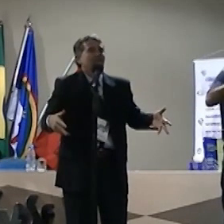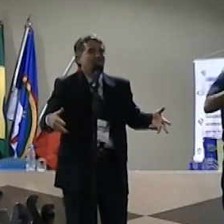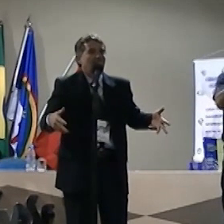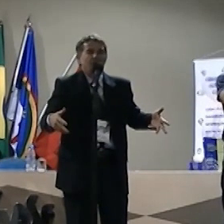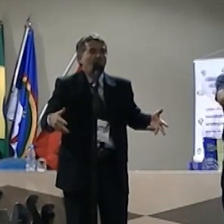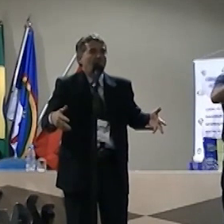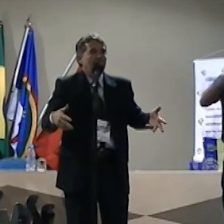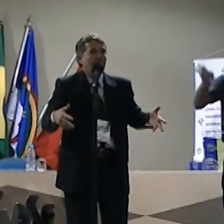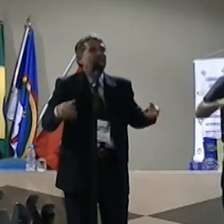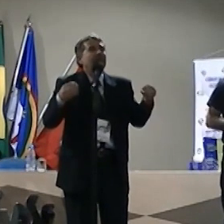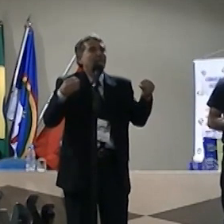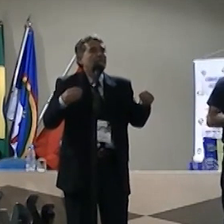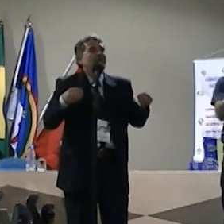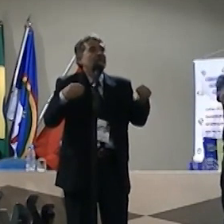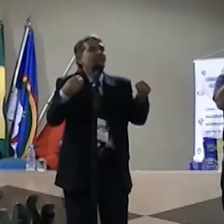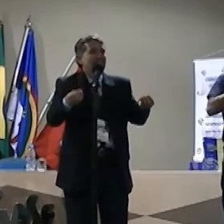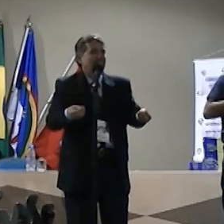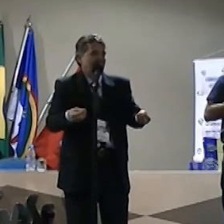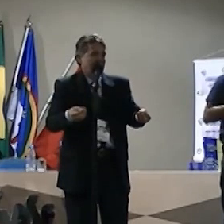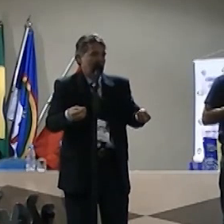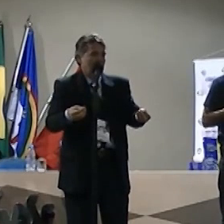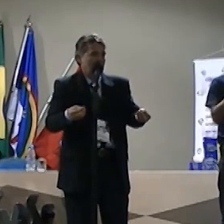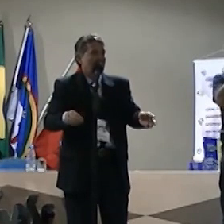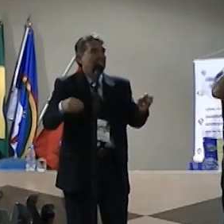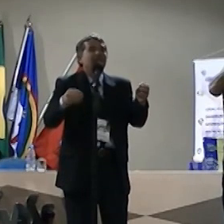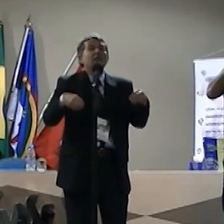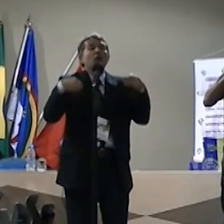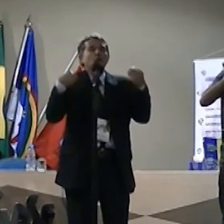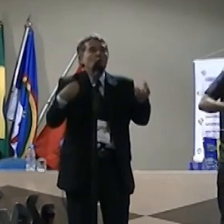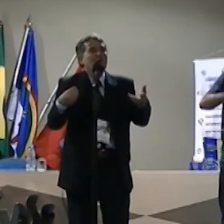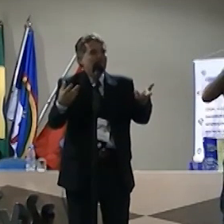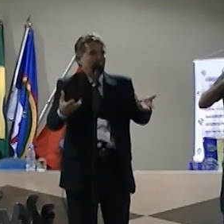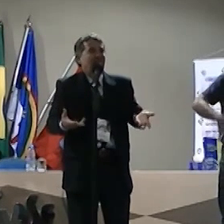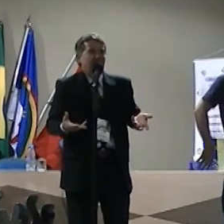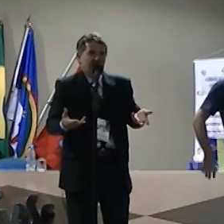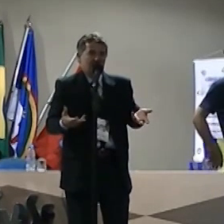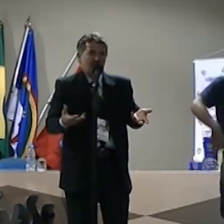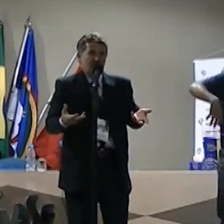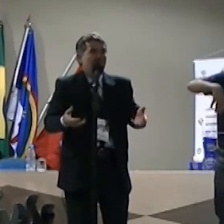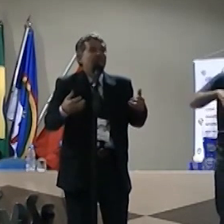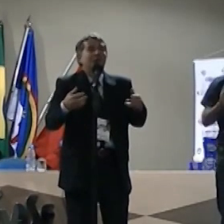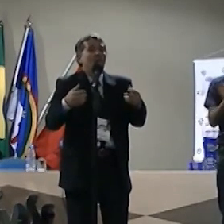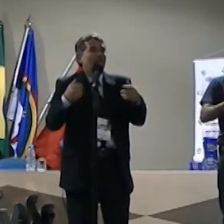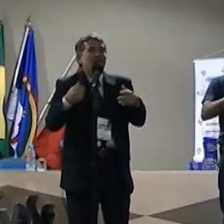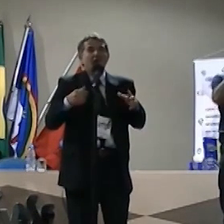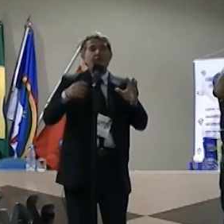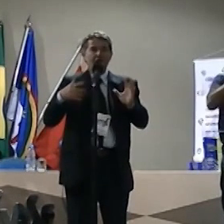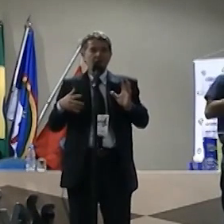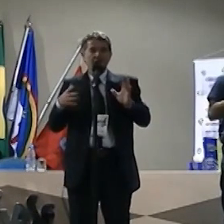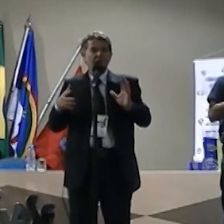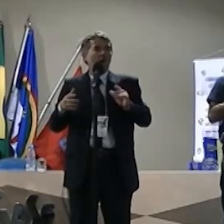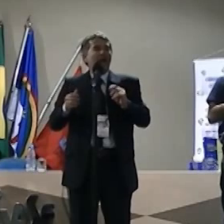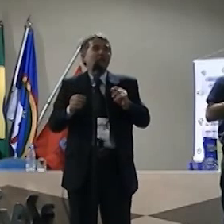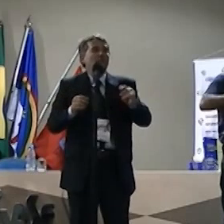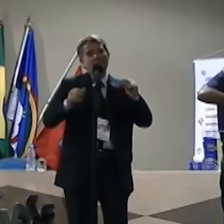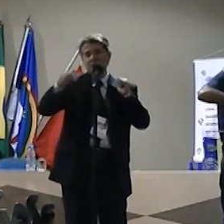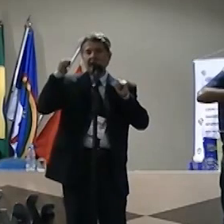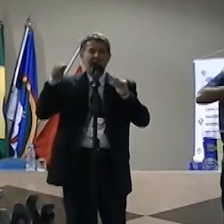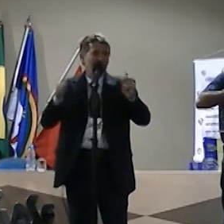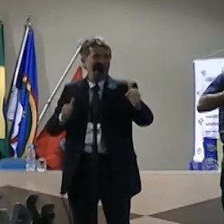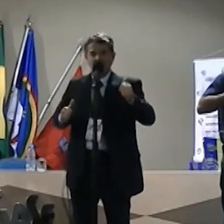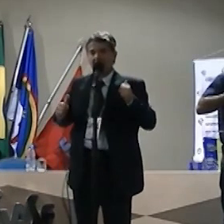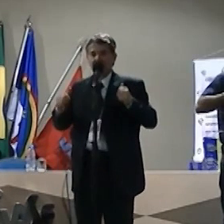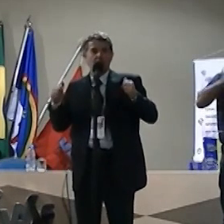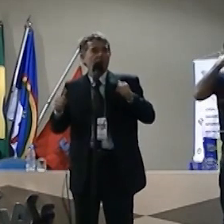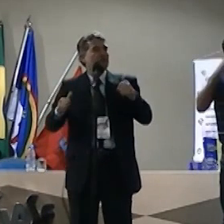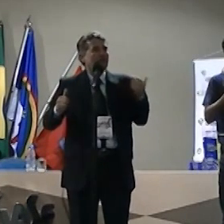que repetir aquilo. Não. Ele tem que ter consciência porque ele está fazendo isso. Ele tem que ter autonomia porque ele está fazendo isso. Ele não pode, eu vou resolver, deixa eu